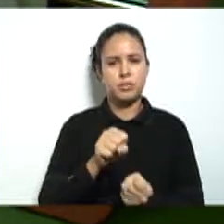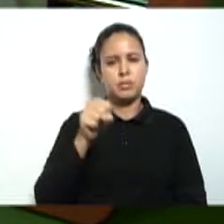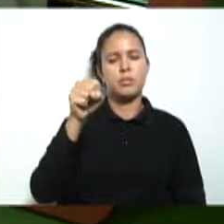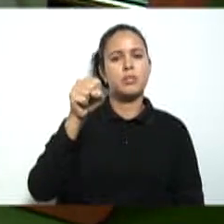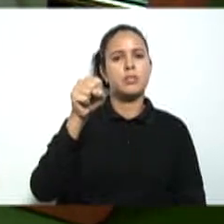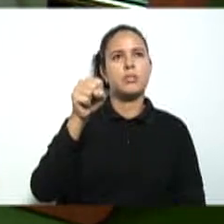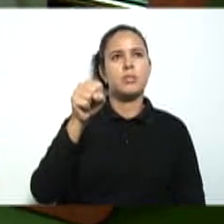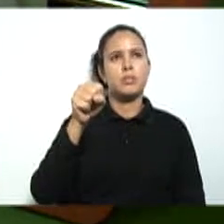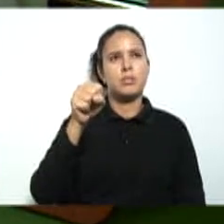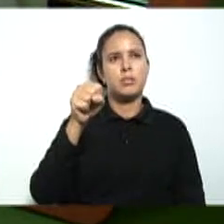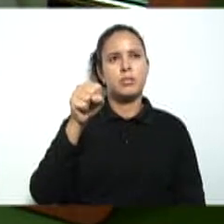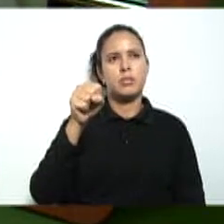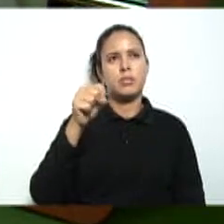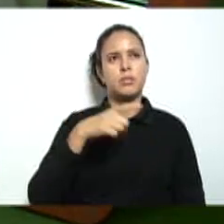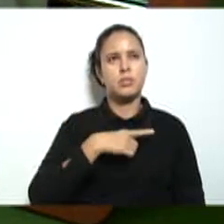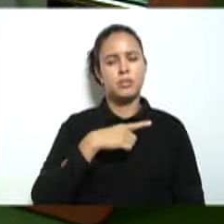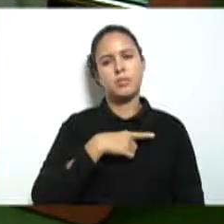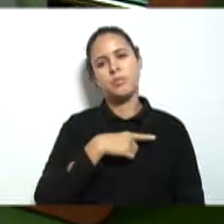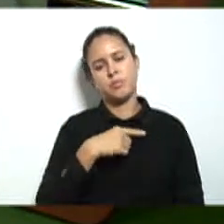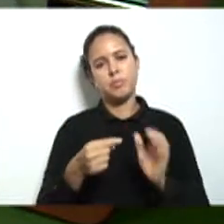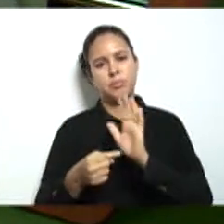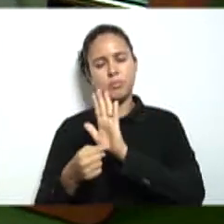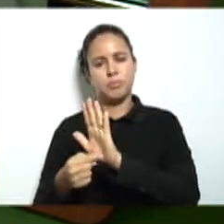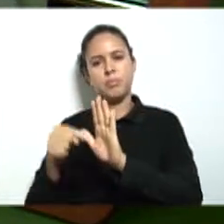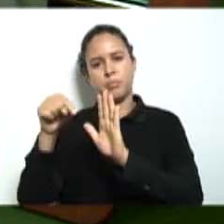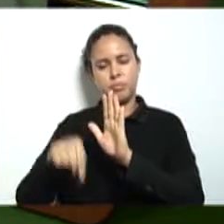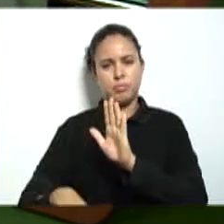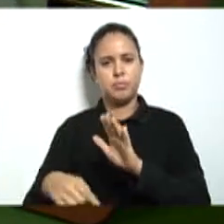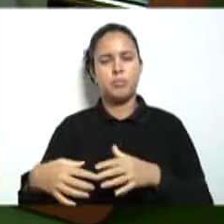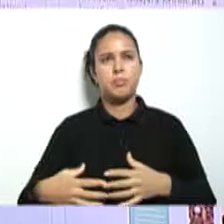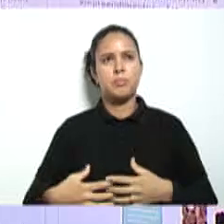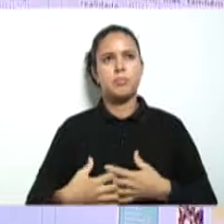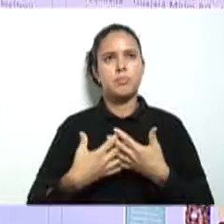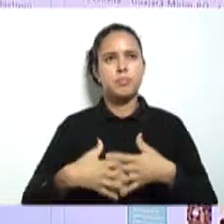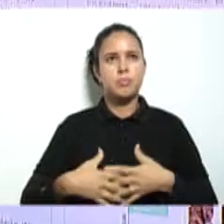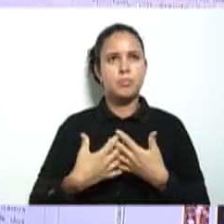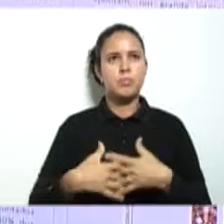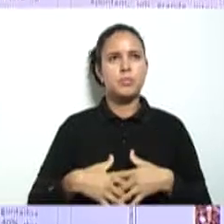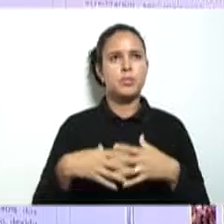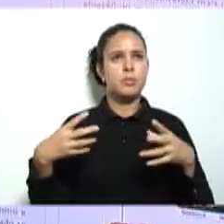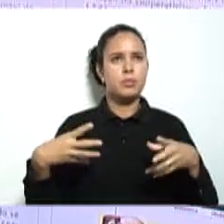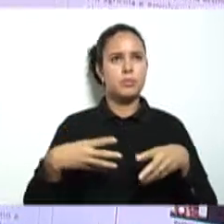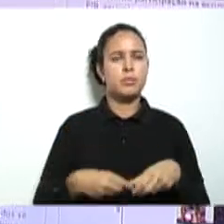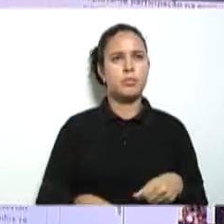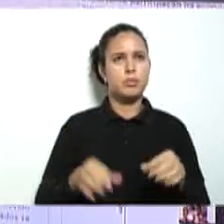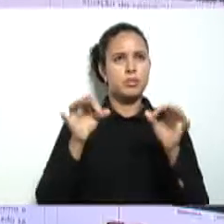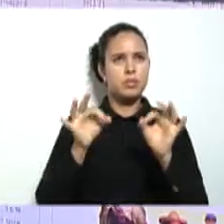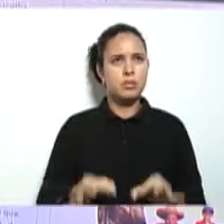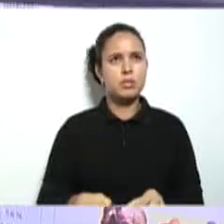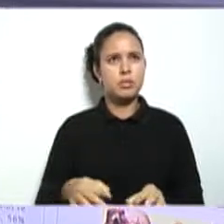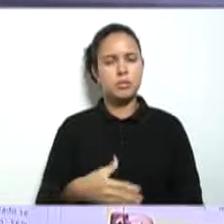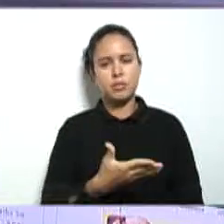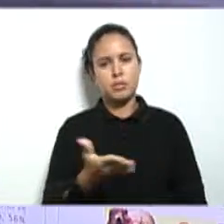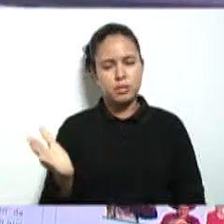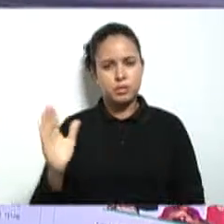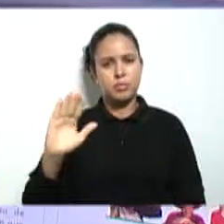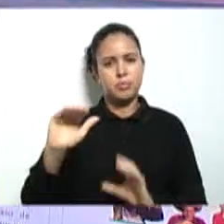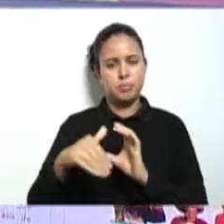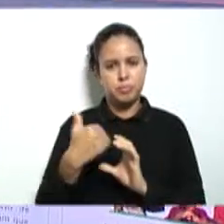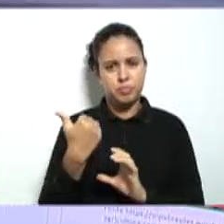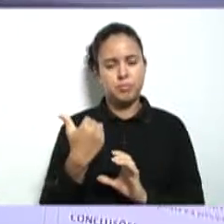provavelmente a gente vai expor eles aqui também, aqui no nosso campus, né? Se tudo der certo, a gente vai pedir para vocês enviarem para cá e a gente vai